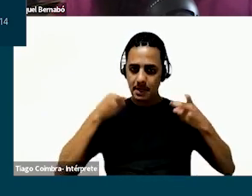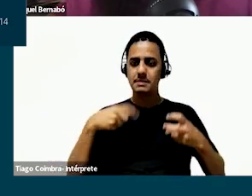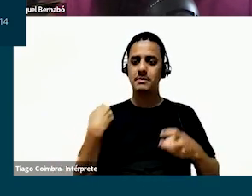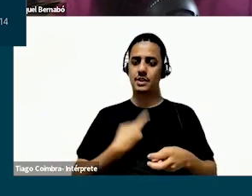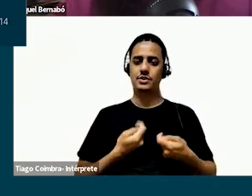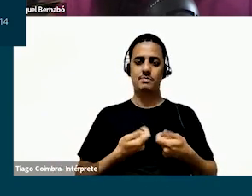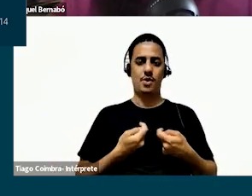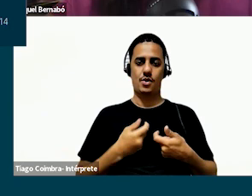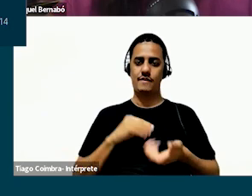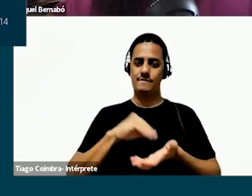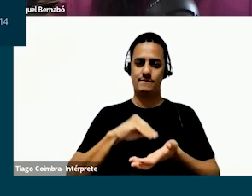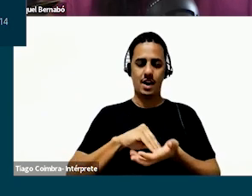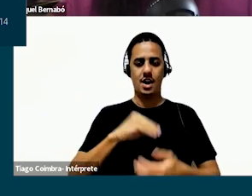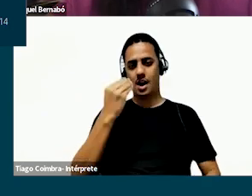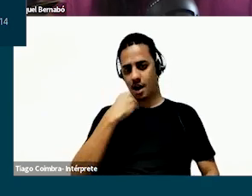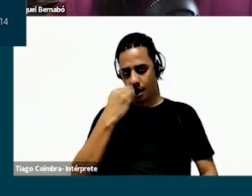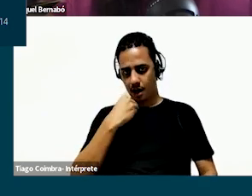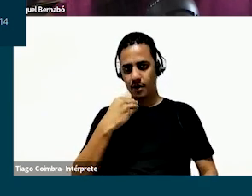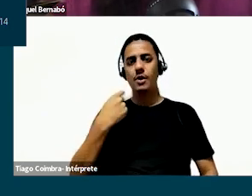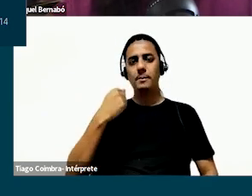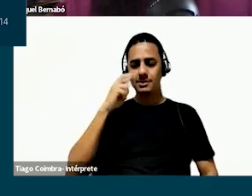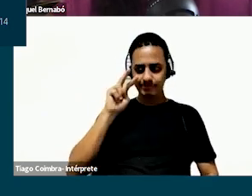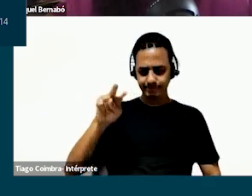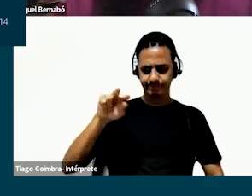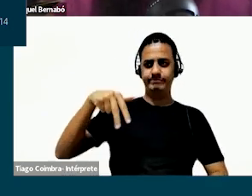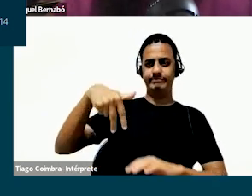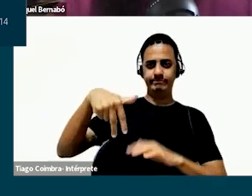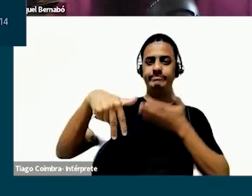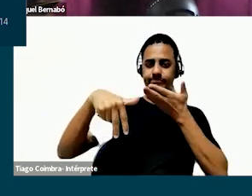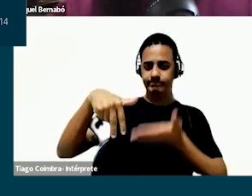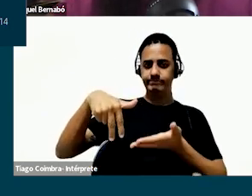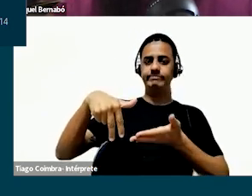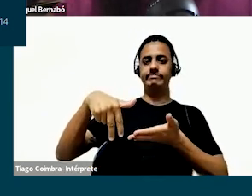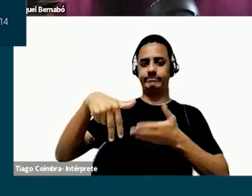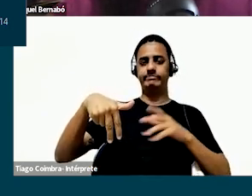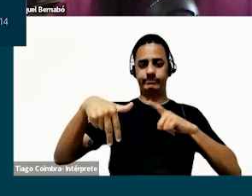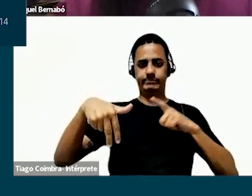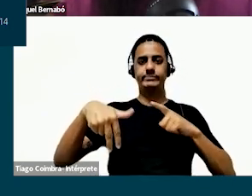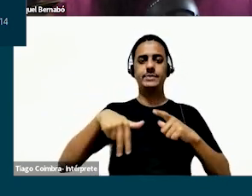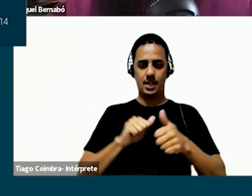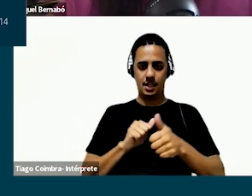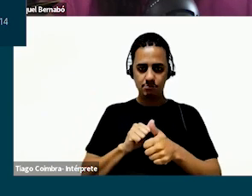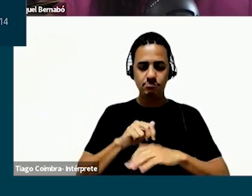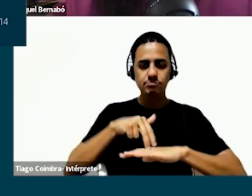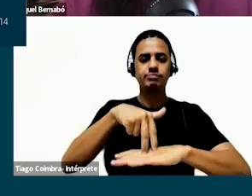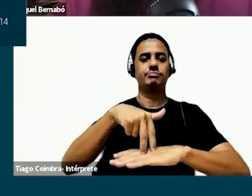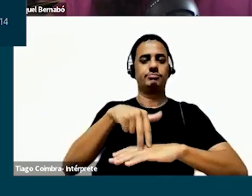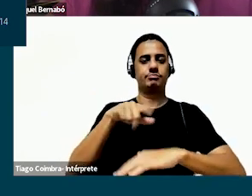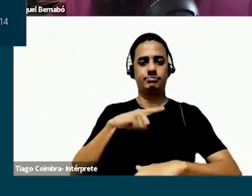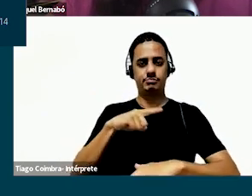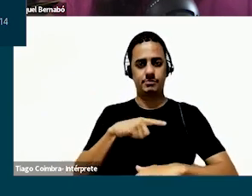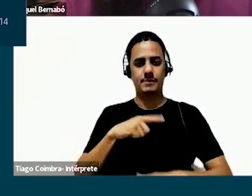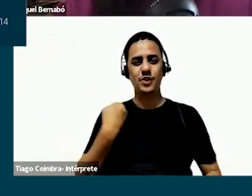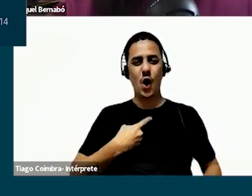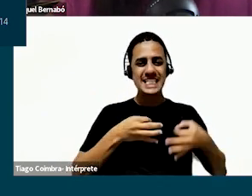soluções. É preciso que a gente reconheça a nossa pequenez, em contrapartida, reconheça o protagonismo das outras pessoas. A gente precisa começar a